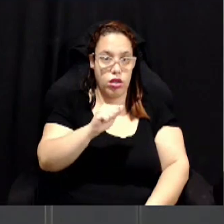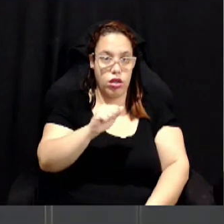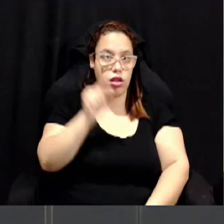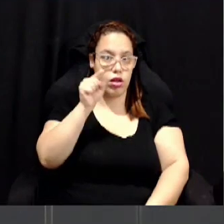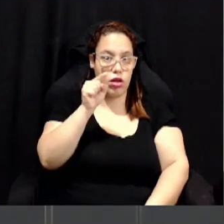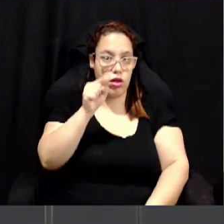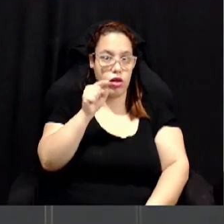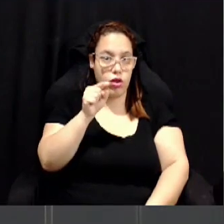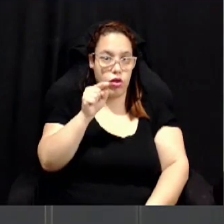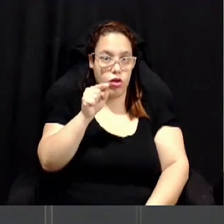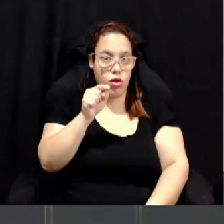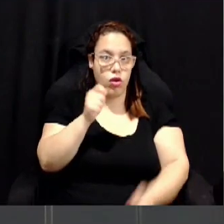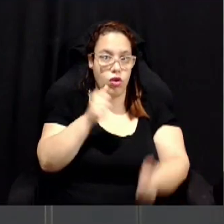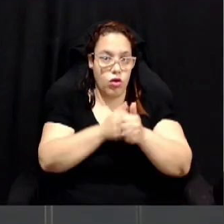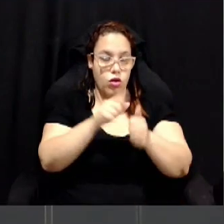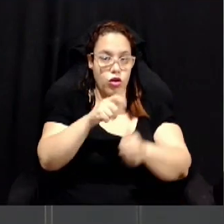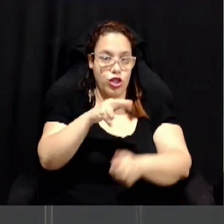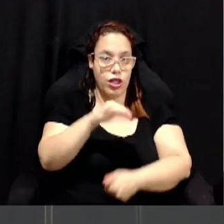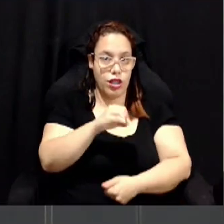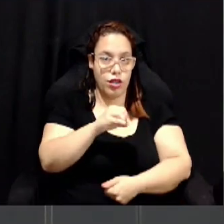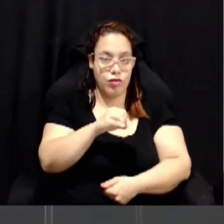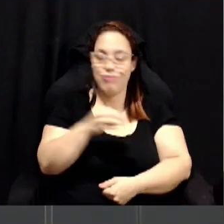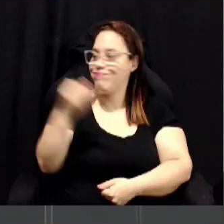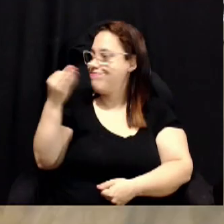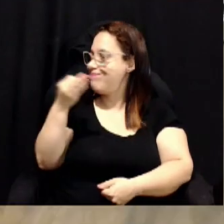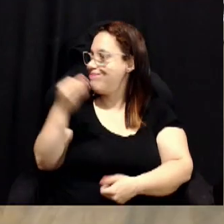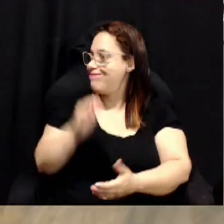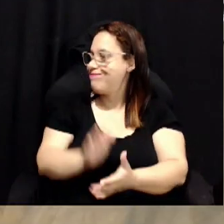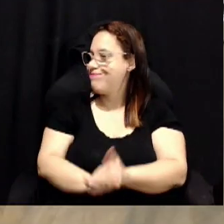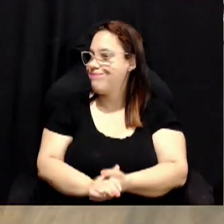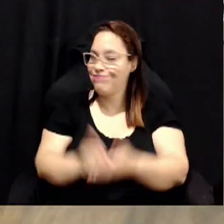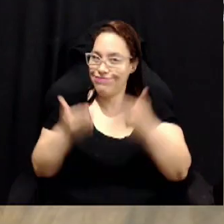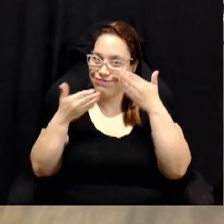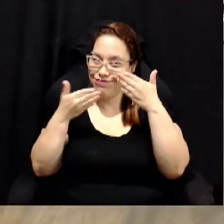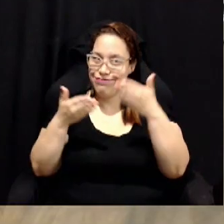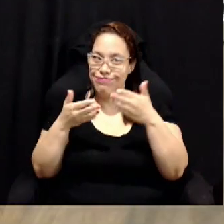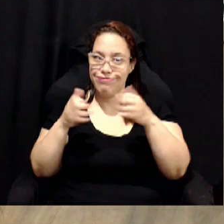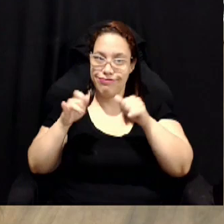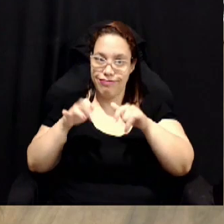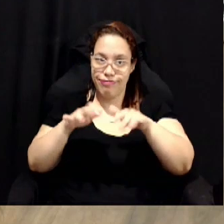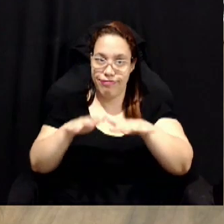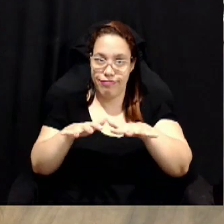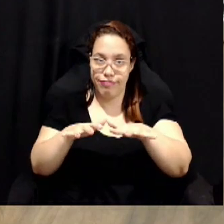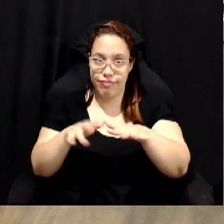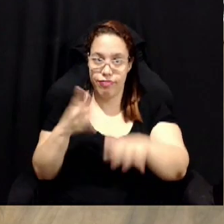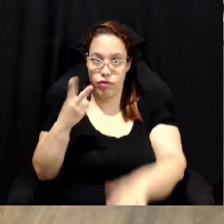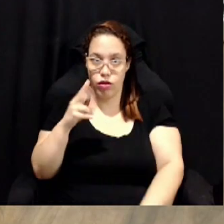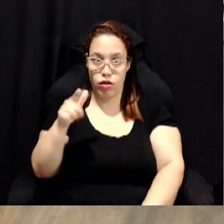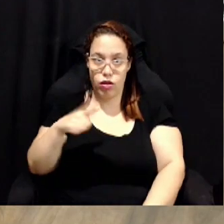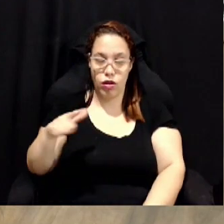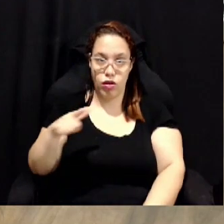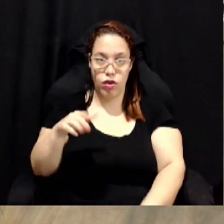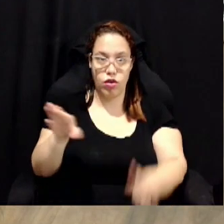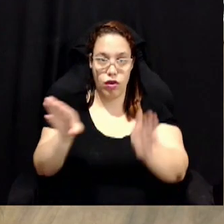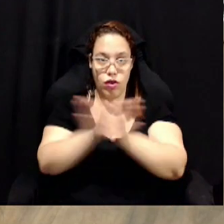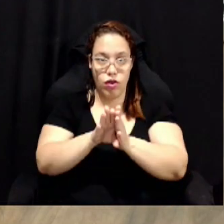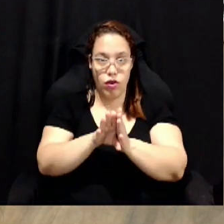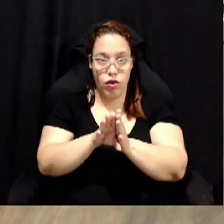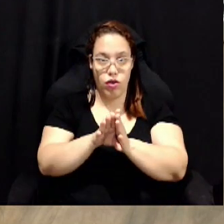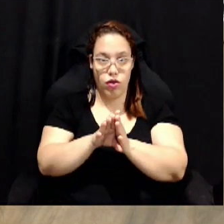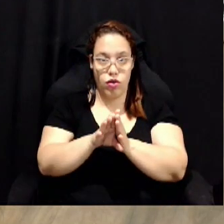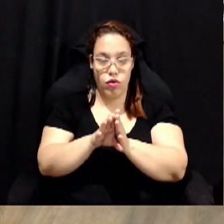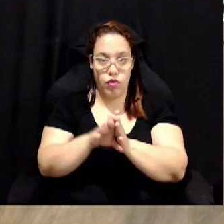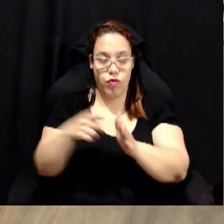ao lado do ginásio. Ótimo, então, muito bom, concentração no portão do ginásio, chegada no cartódromo da Lagoa